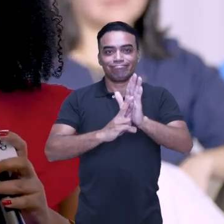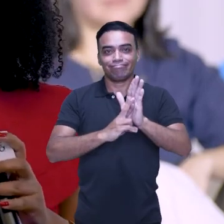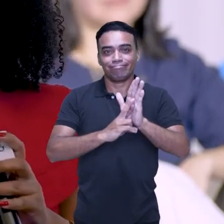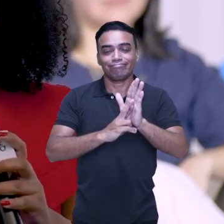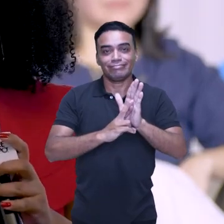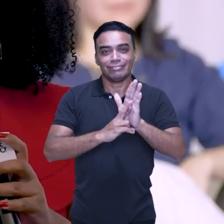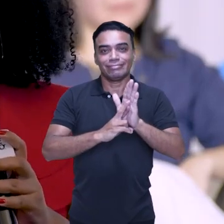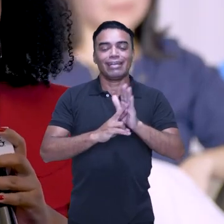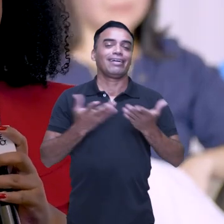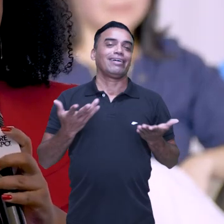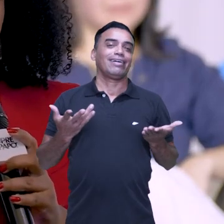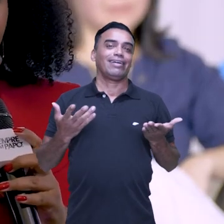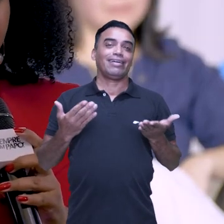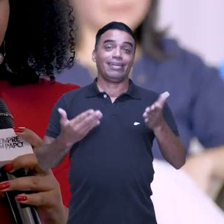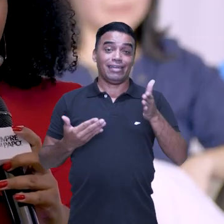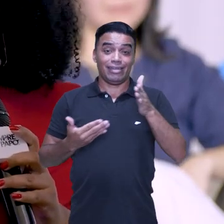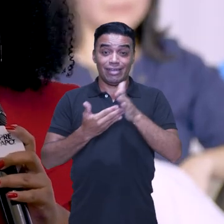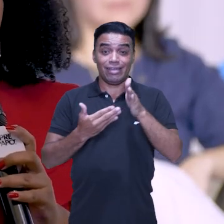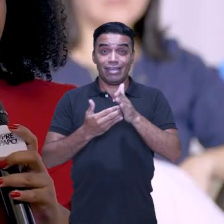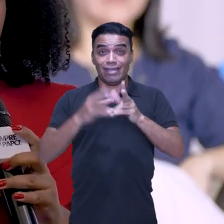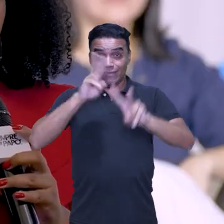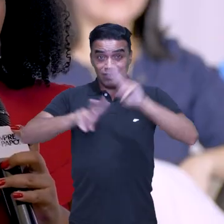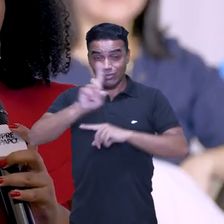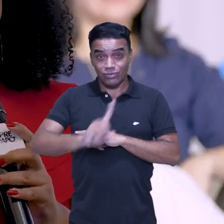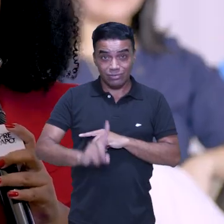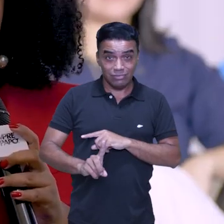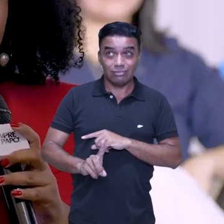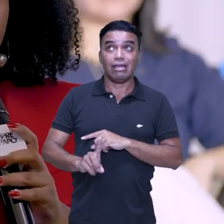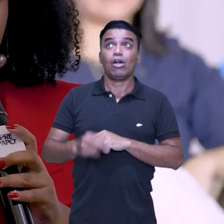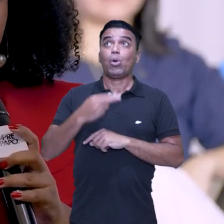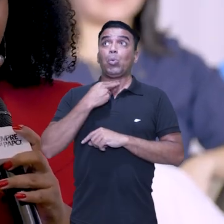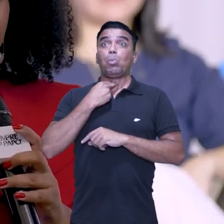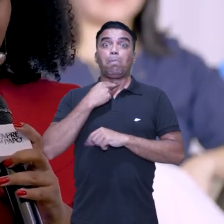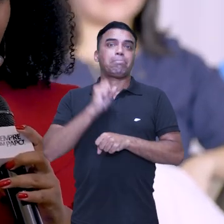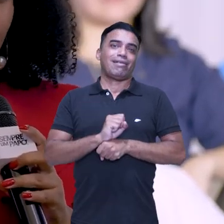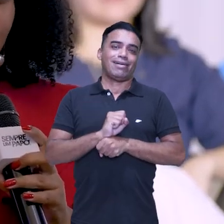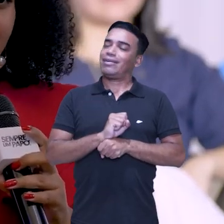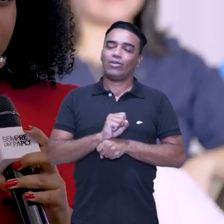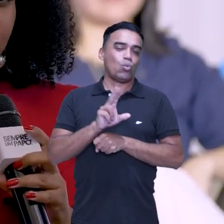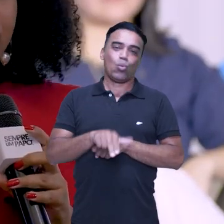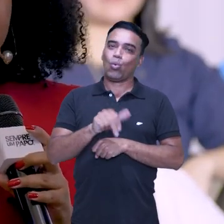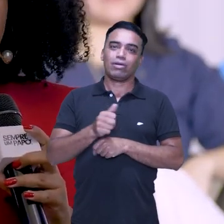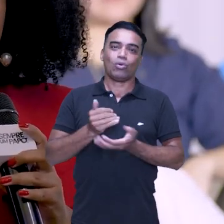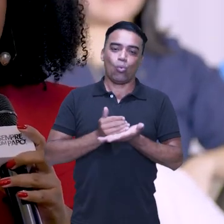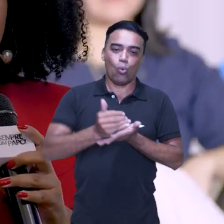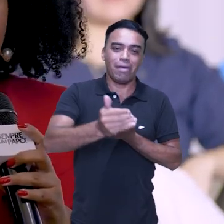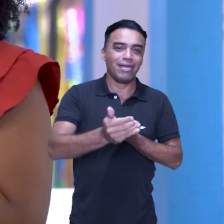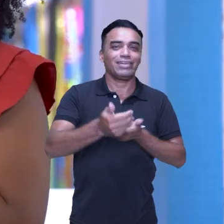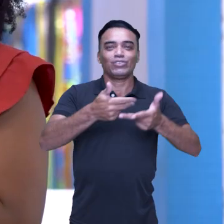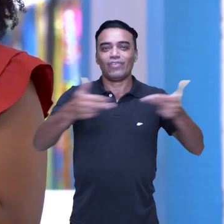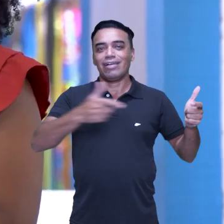essa representatividade dos muros invisíveis não seja parado ali, que seja só o começo de